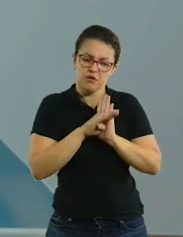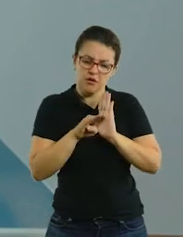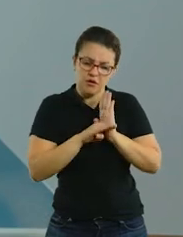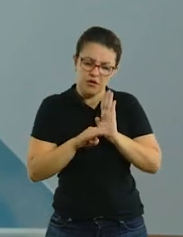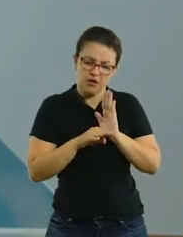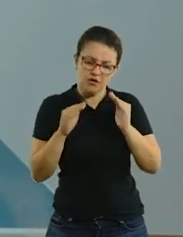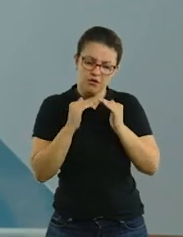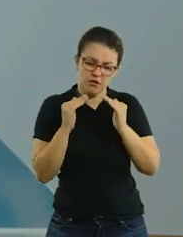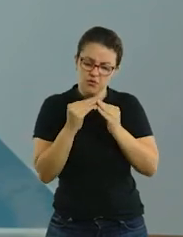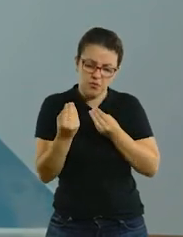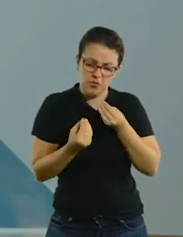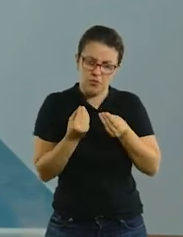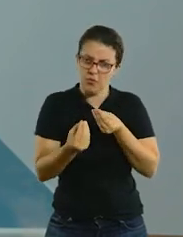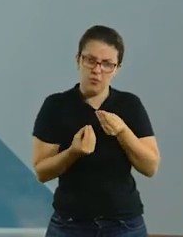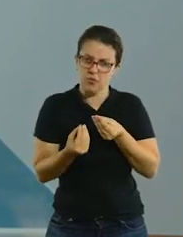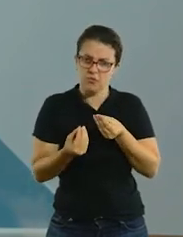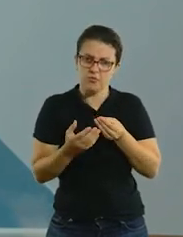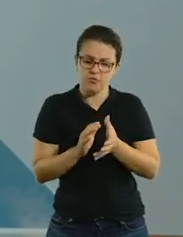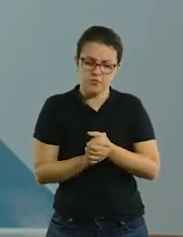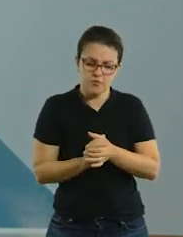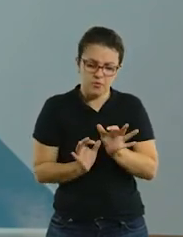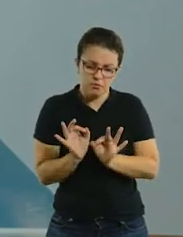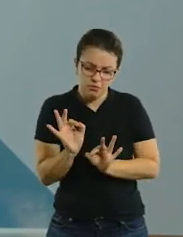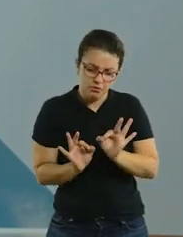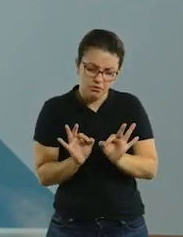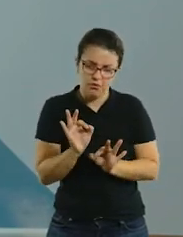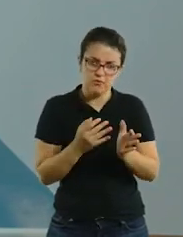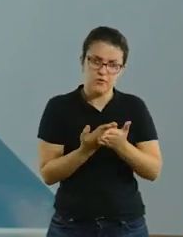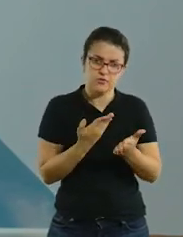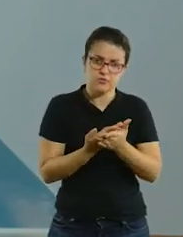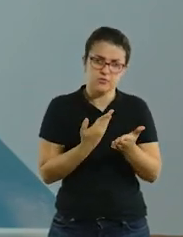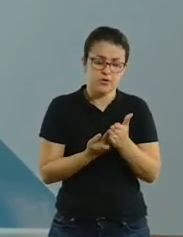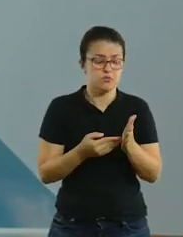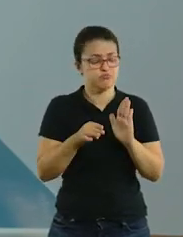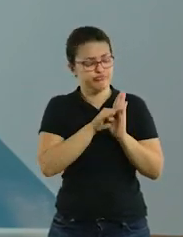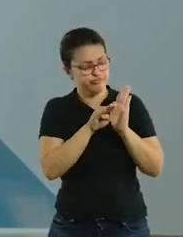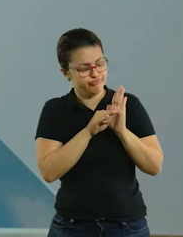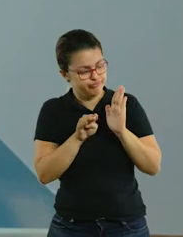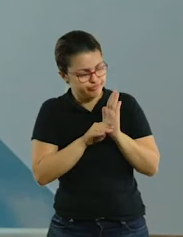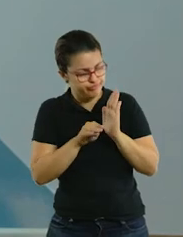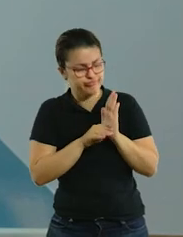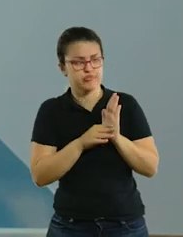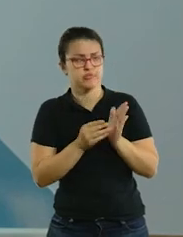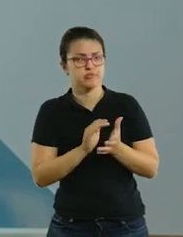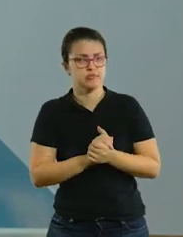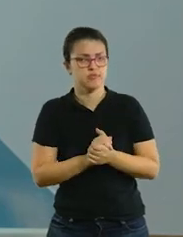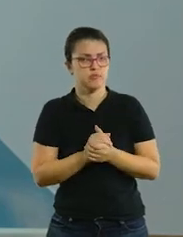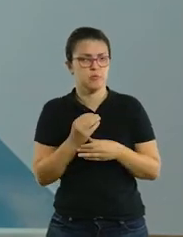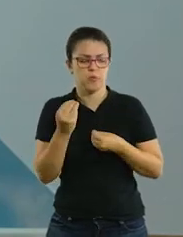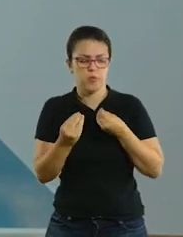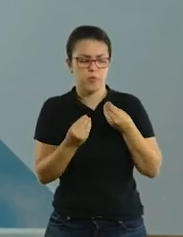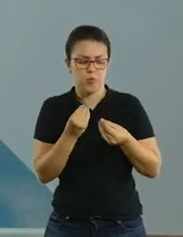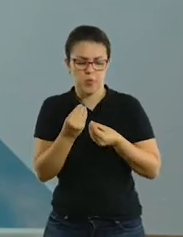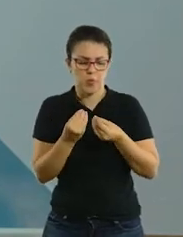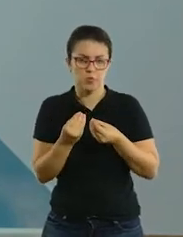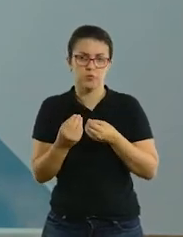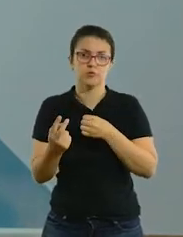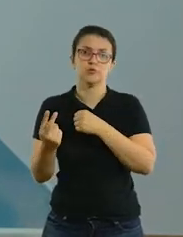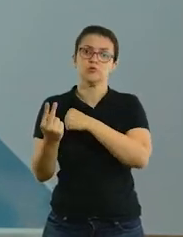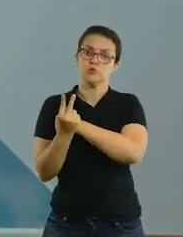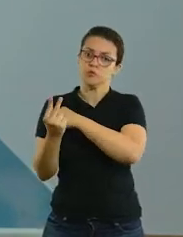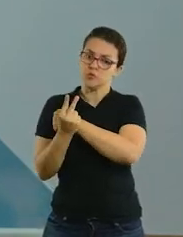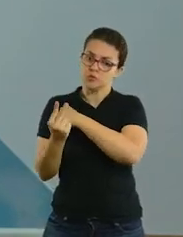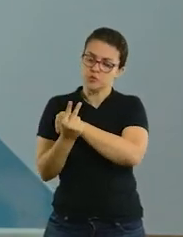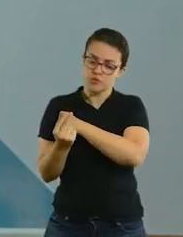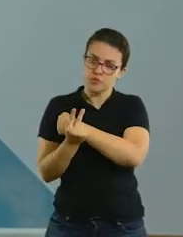em casa, como que você tem se organizado para estudar. Outra coisa que você pode relatar é como que você está se